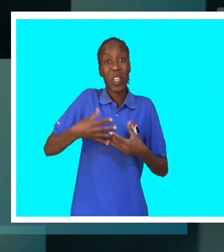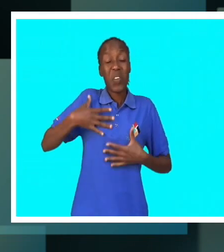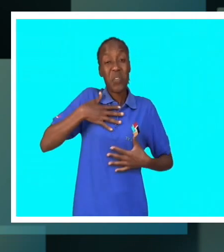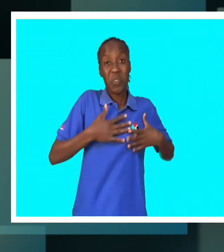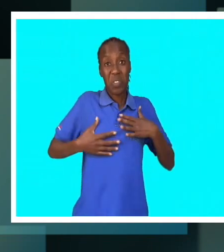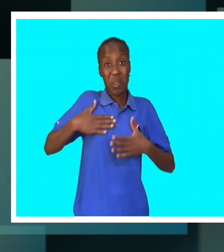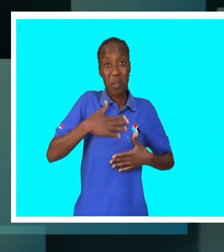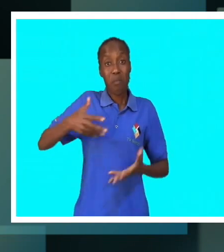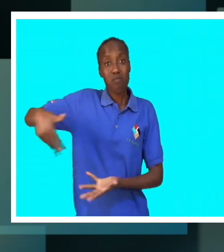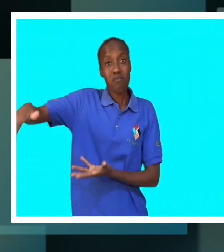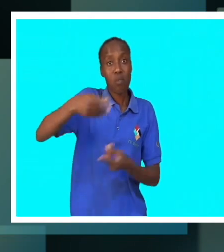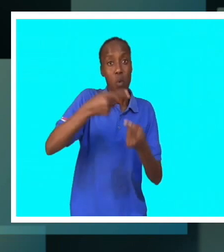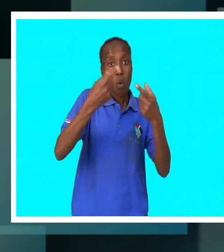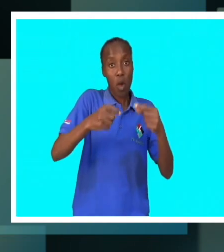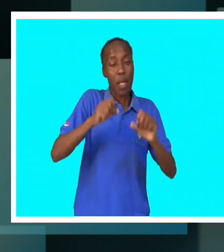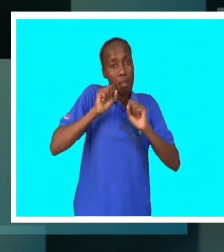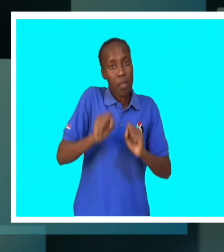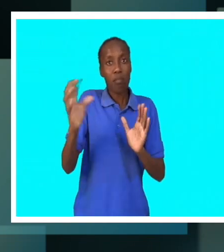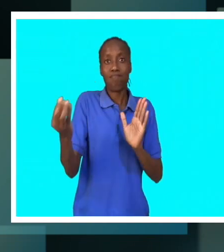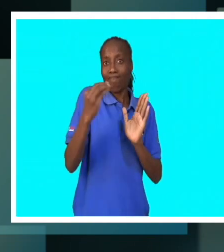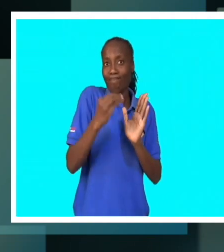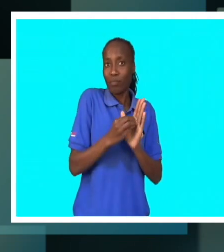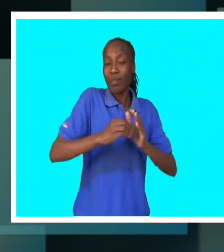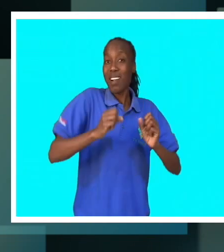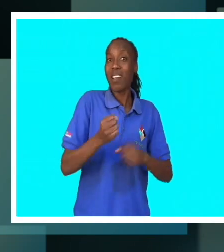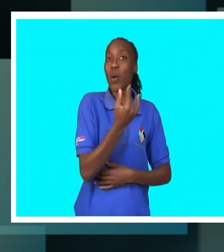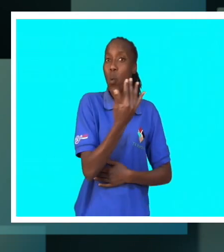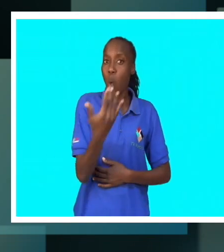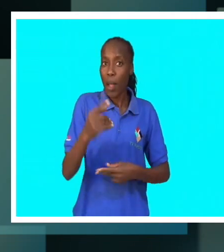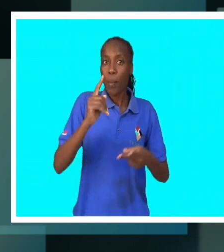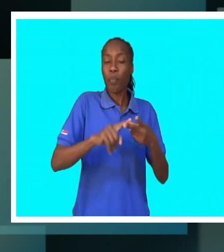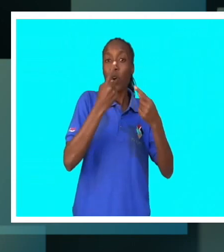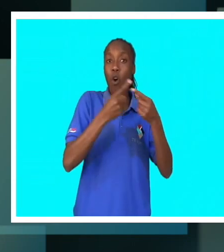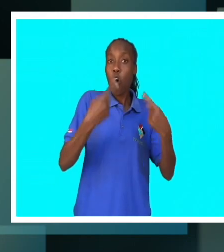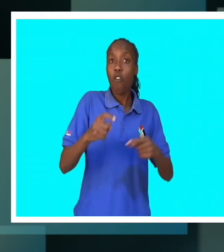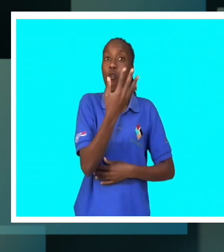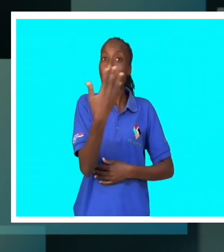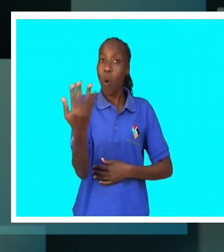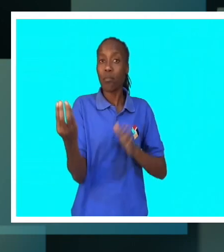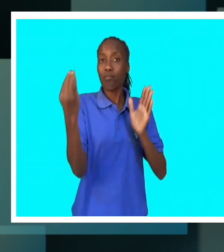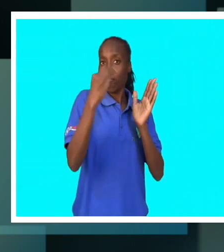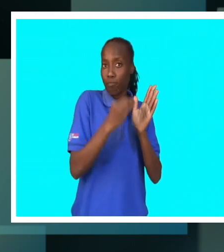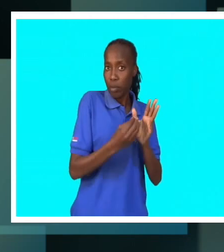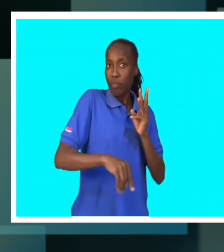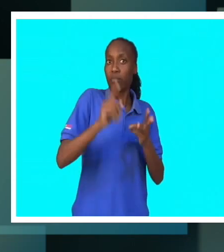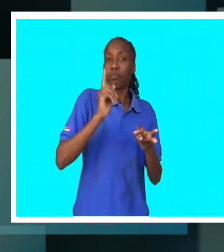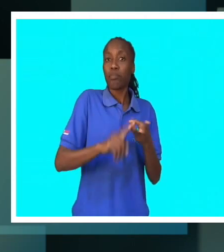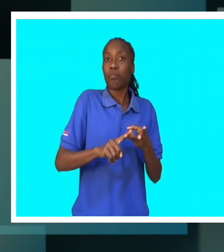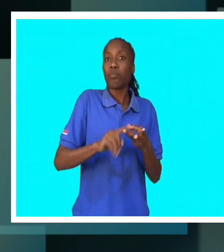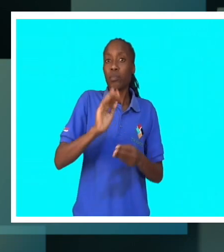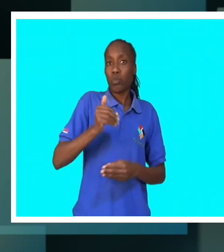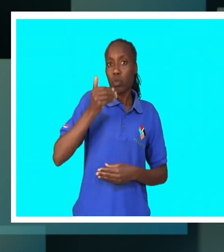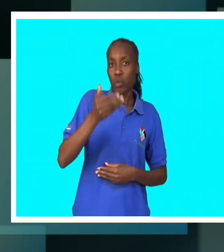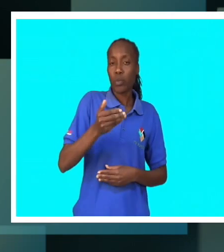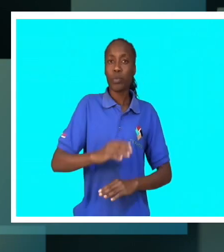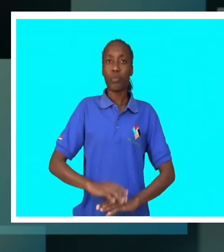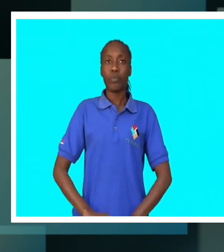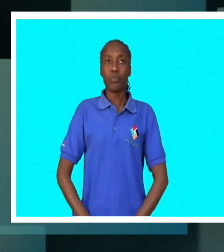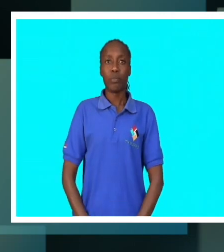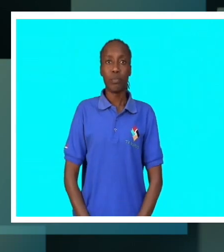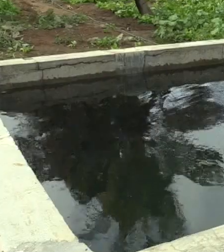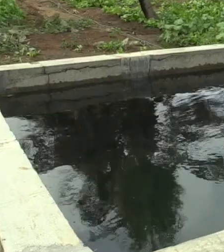dar vitamina. No recolho dos ovos, tenho que registrar as galinhas. Registrar os ovos. Quando os ovos puseram